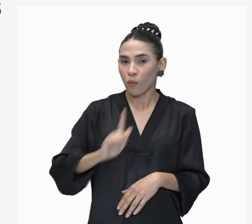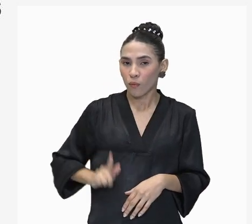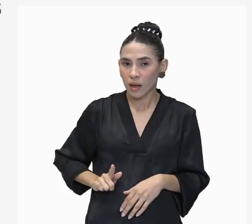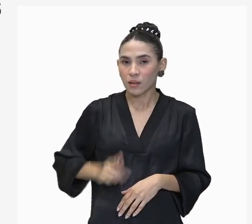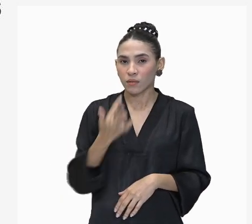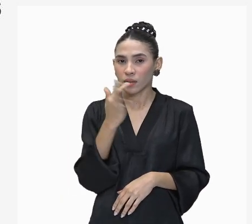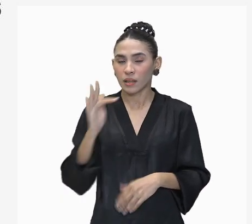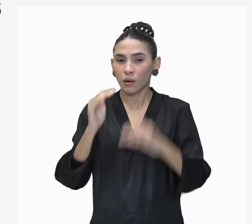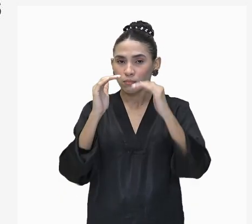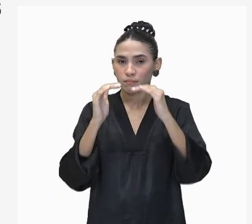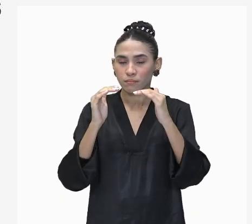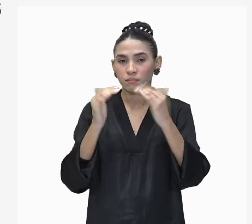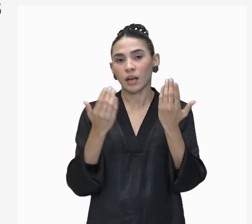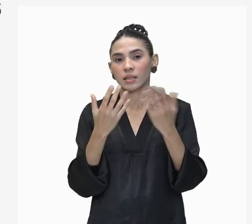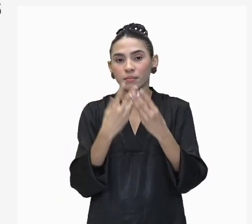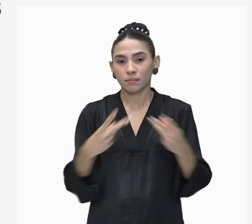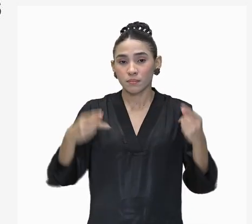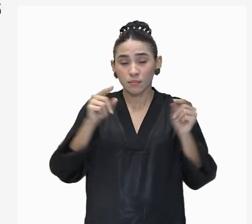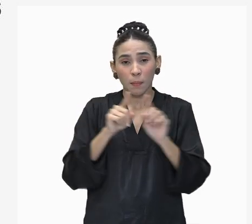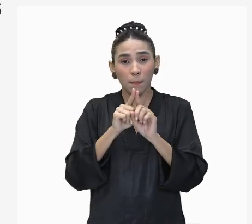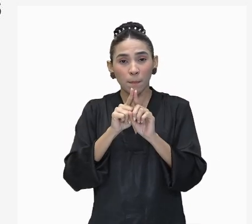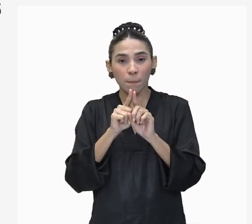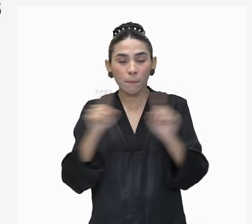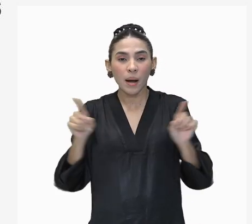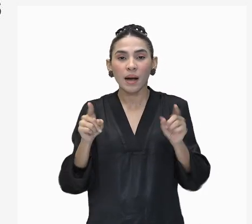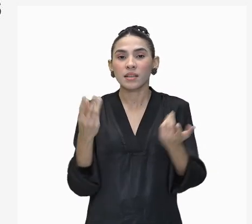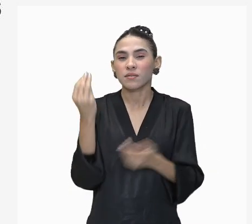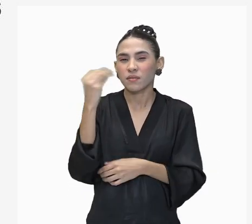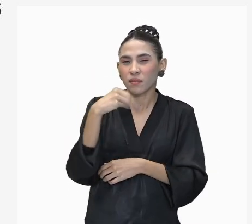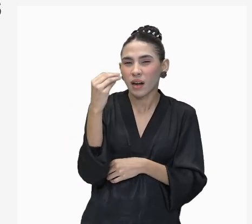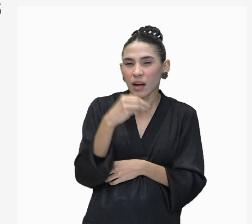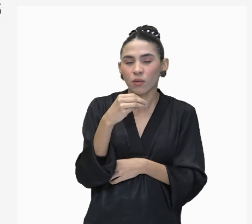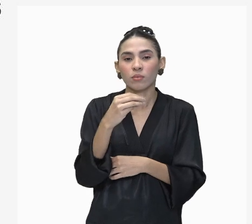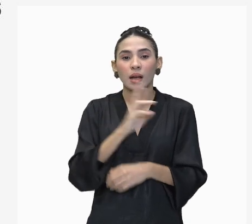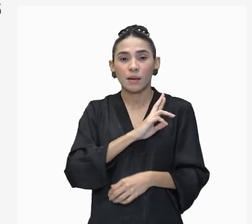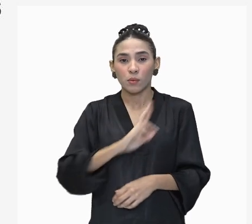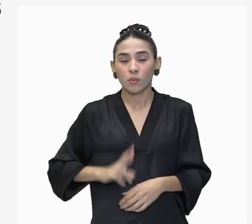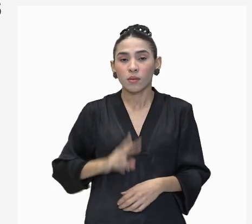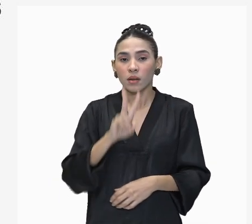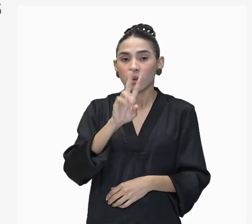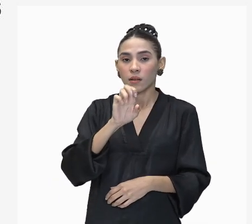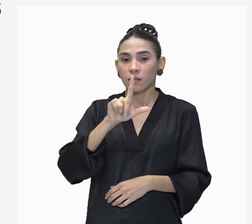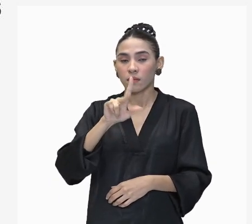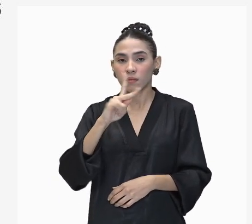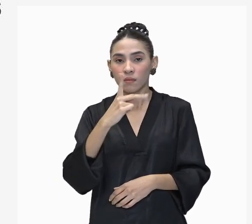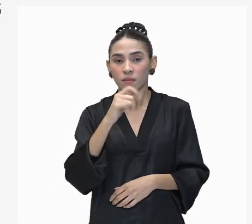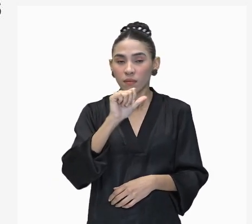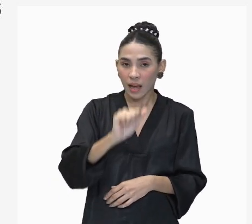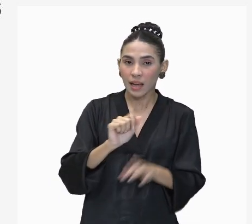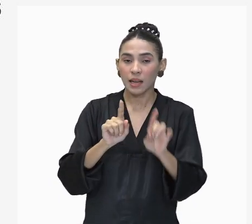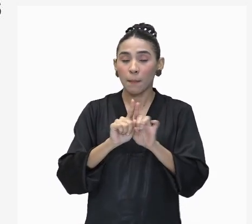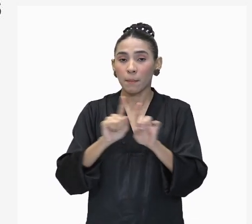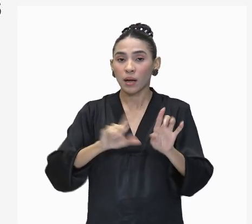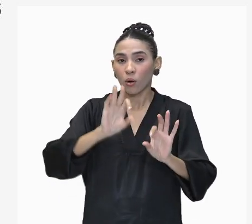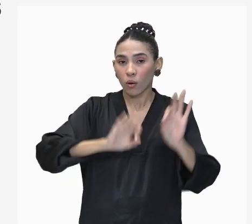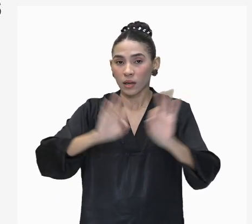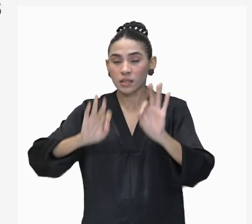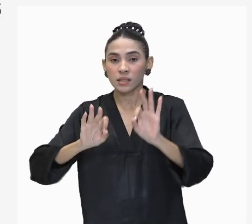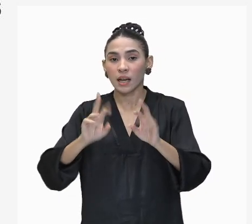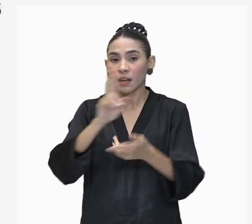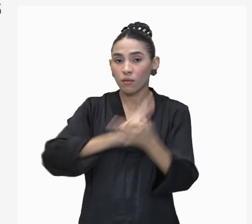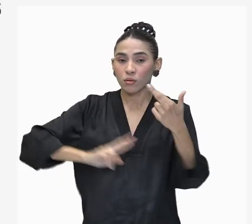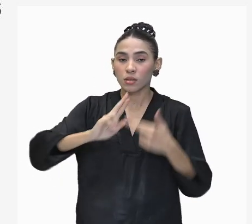seu movimento ajudou a enfraquecer a República Velha e preparar o terreno para a Revolução de